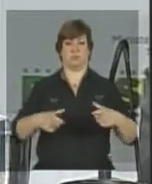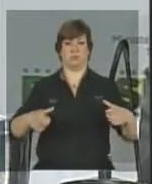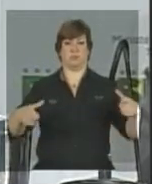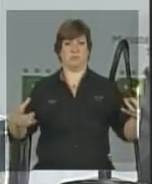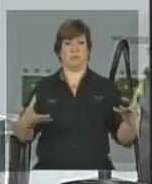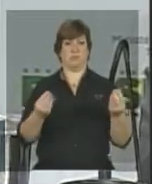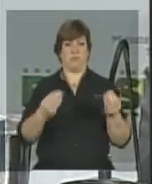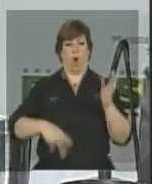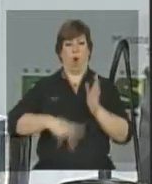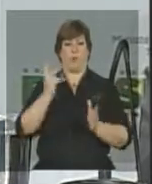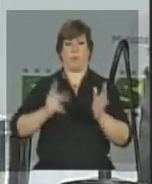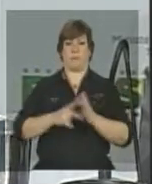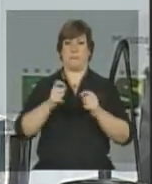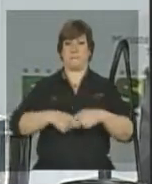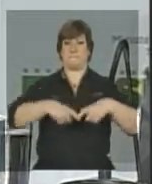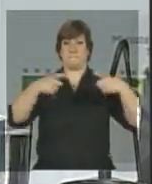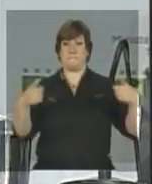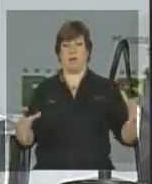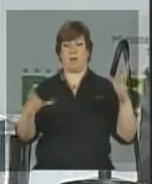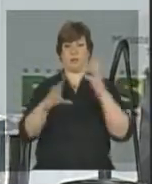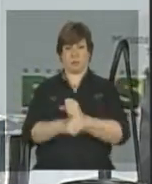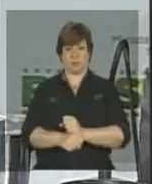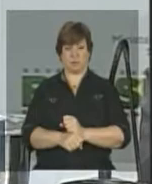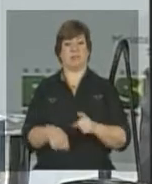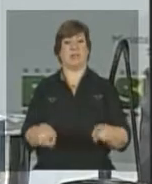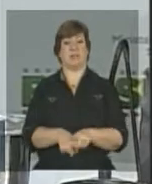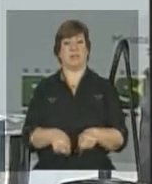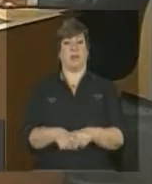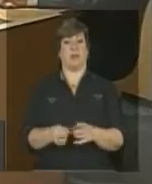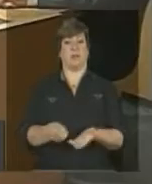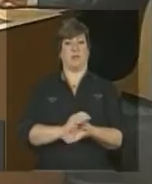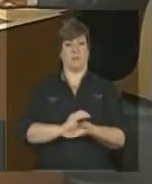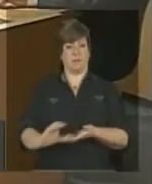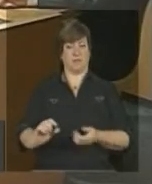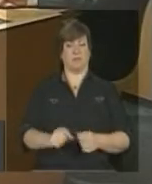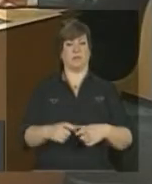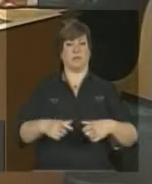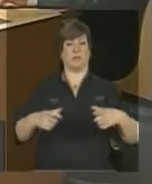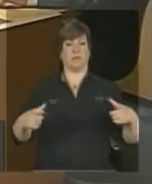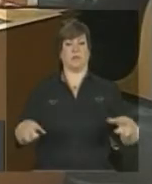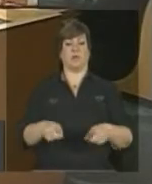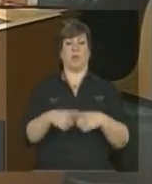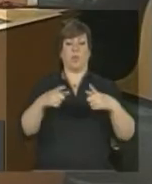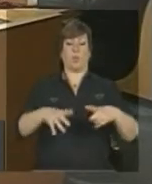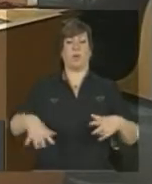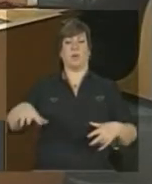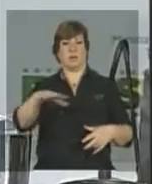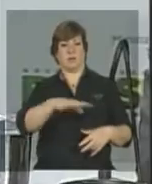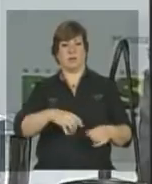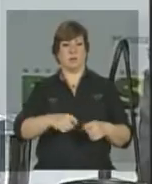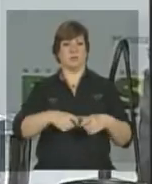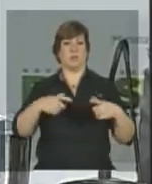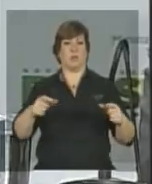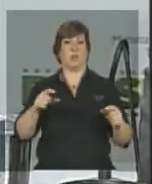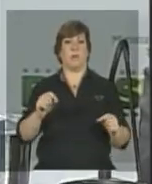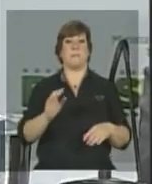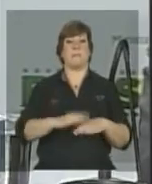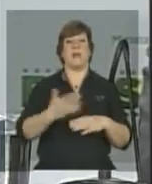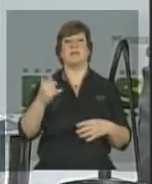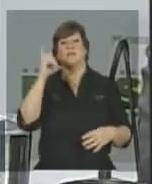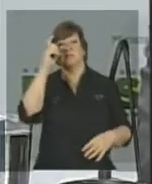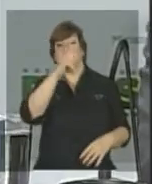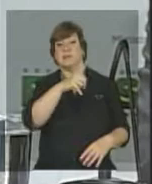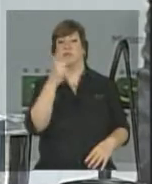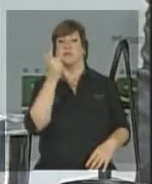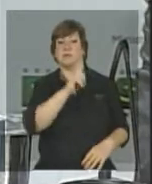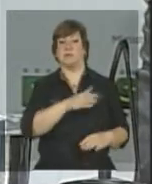ampliou o número de cirurgias, ampliou os investimentos e espraiou o atendimento em regiões de mais difícil acesso.